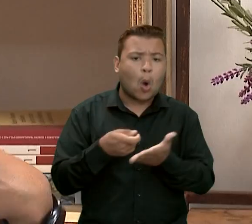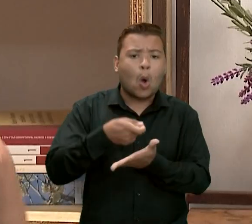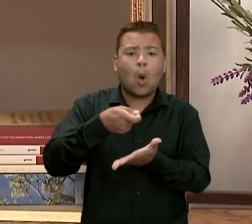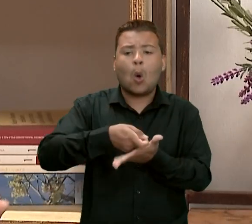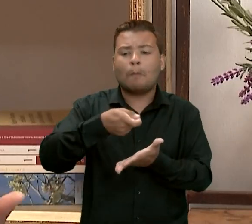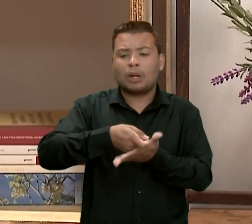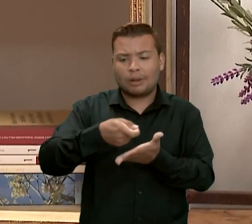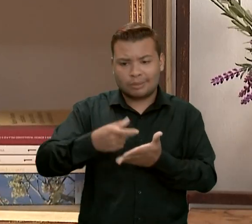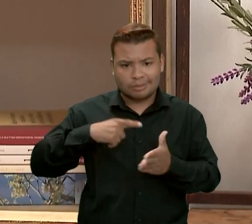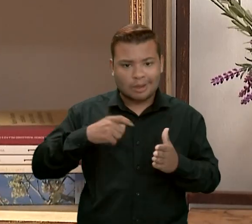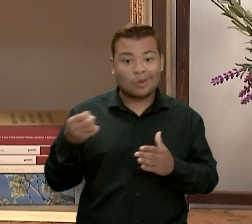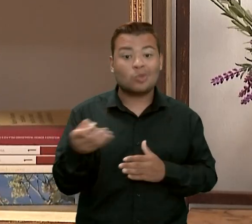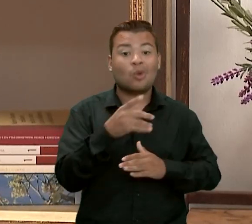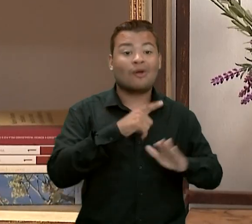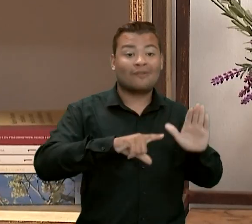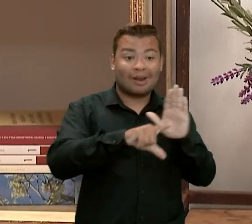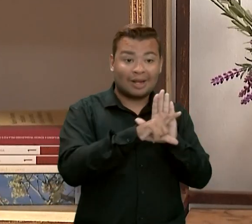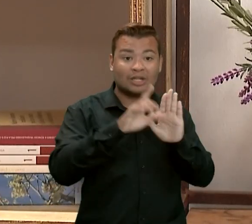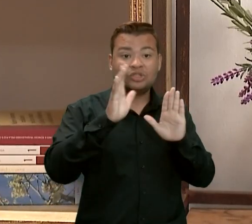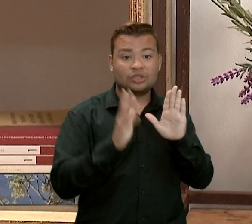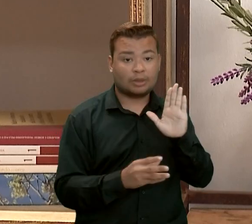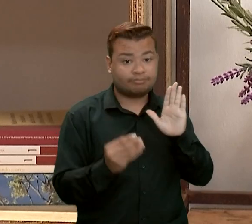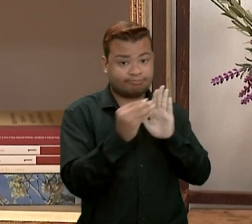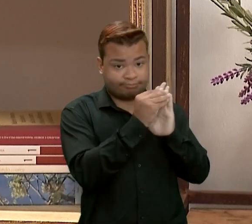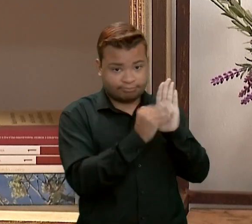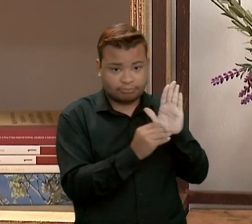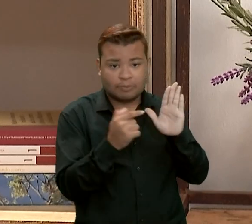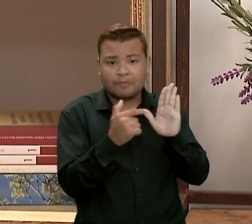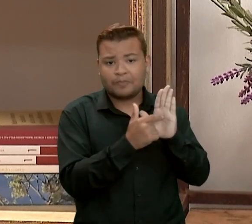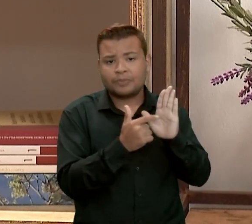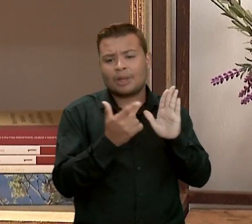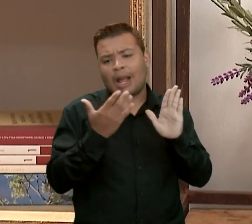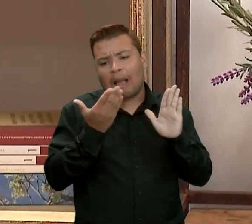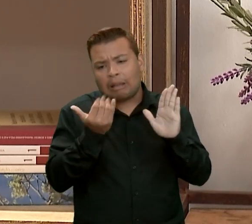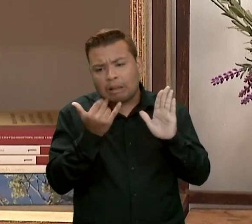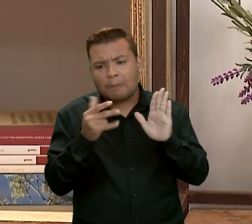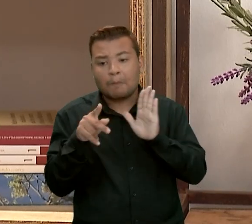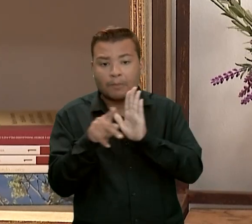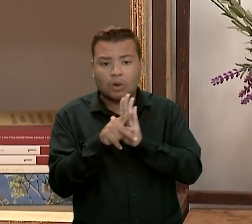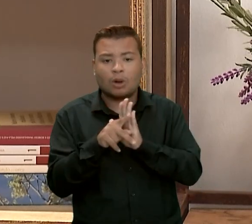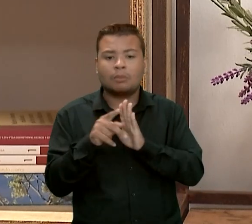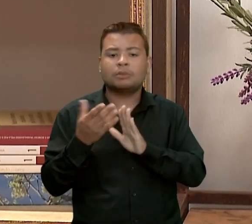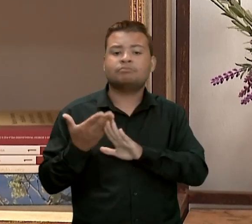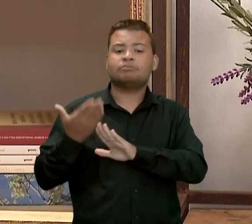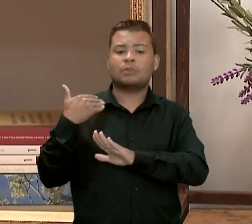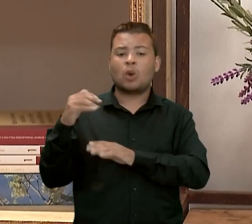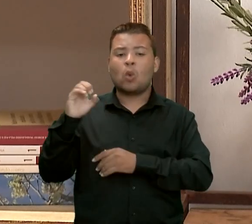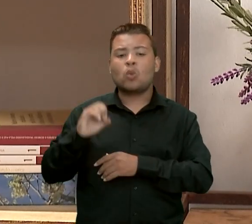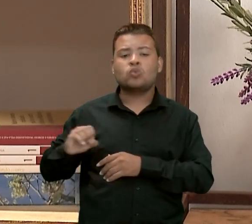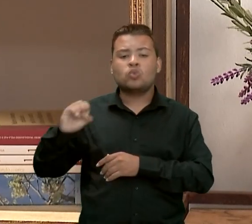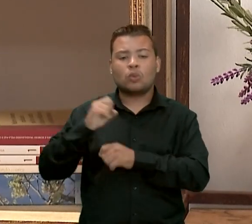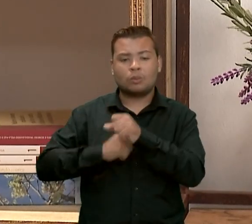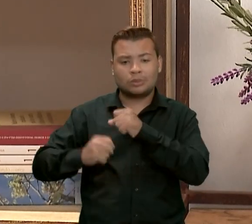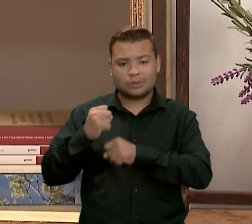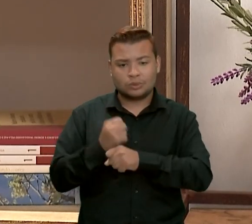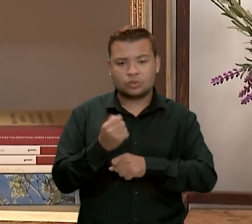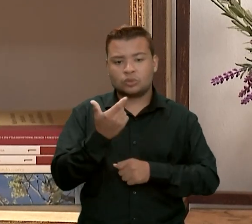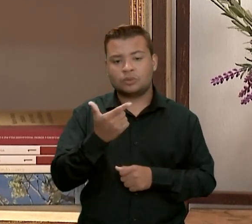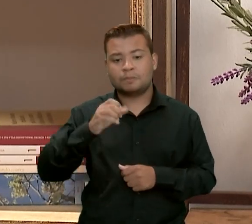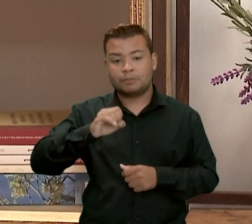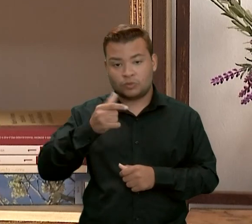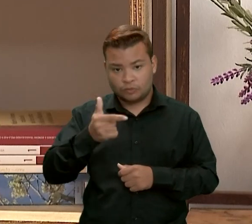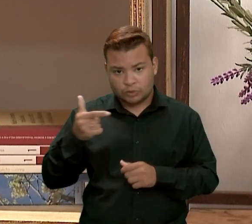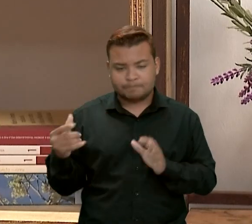inclusive tem uma nova legislação, né, em alimentos que desde outubro de 2022, então ela regulamenta isso. Então,